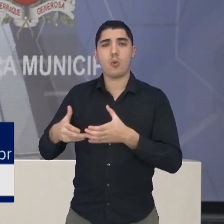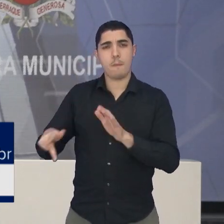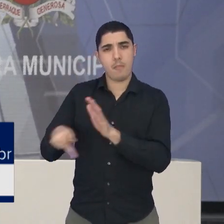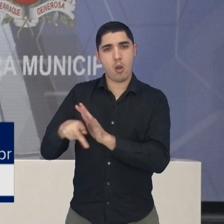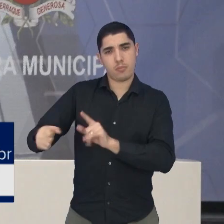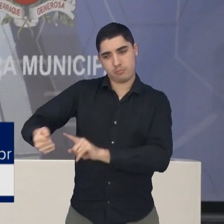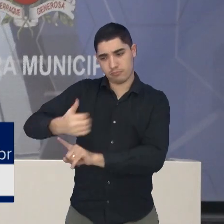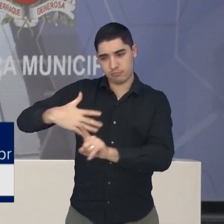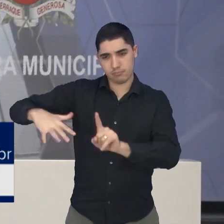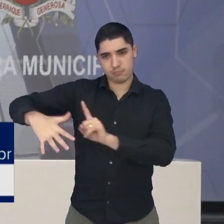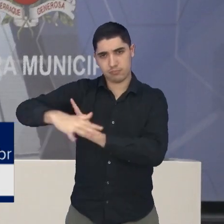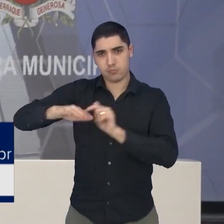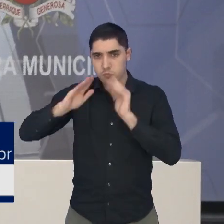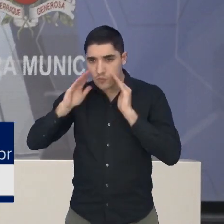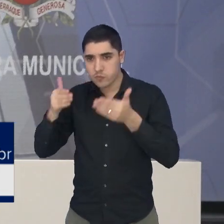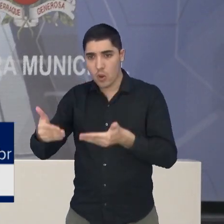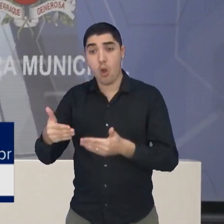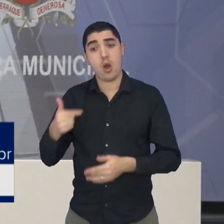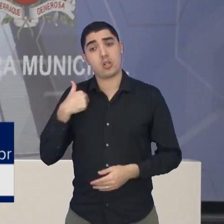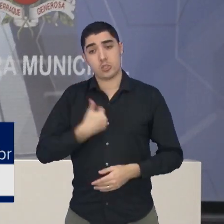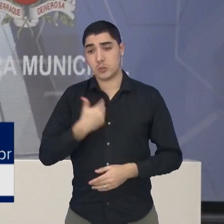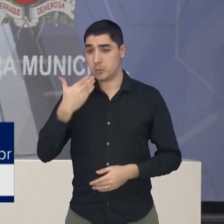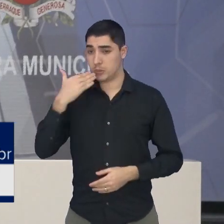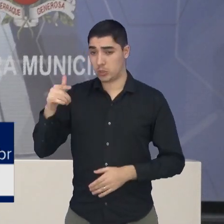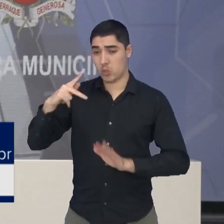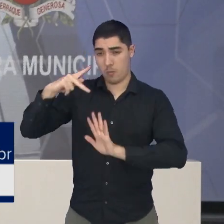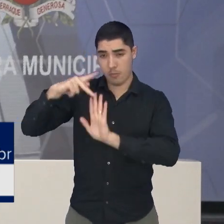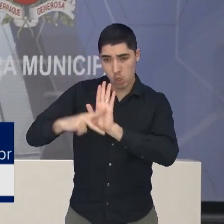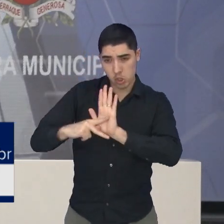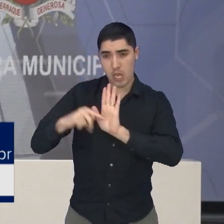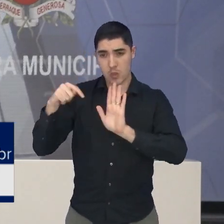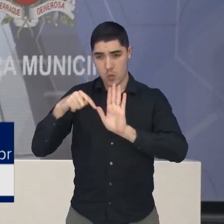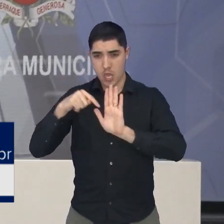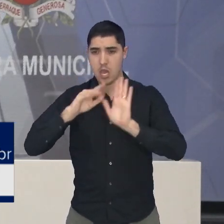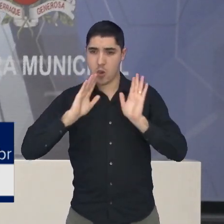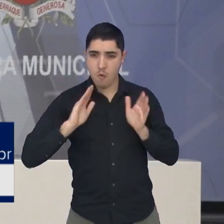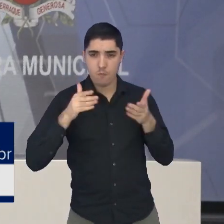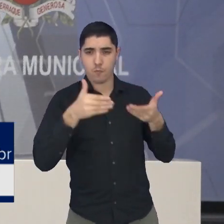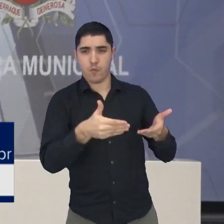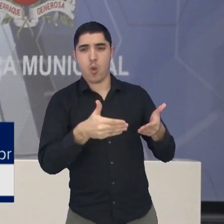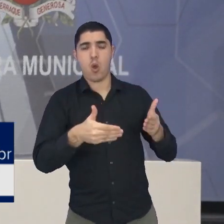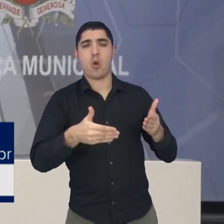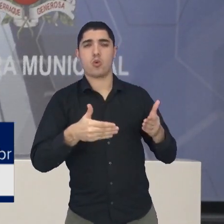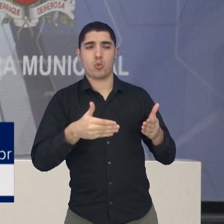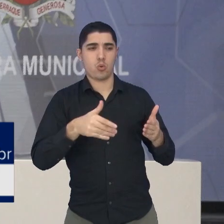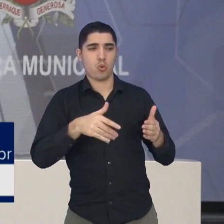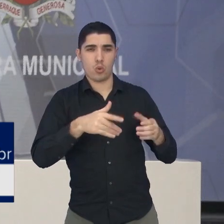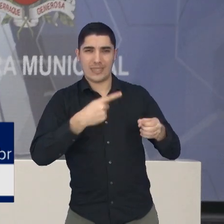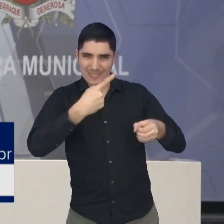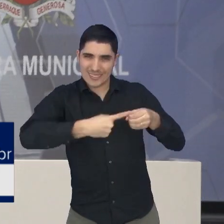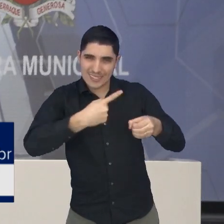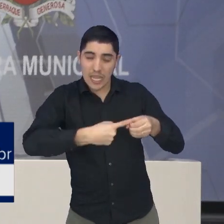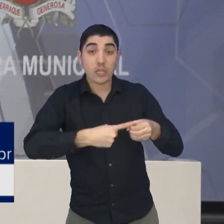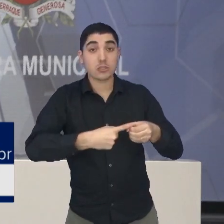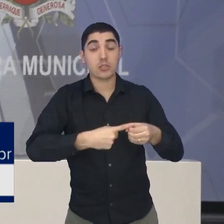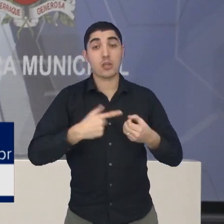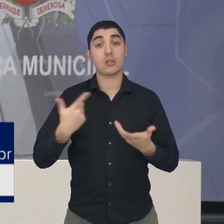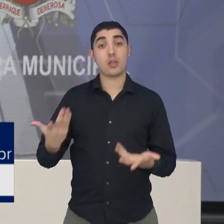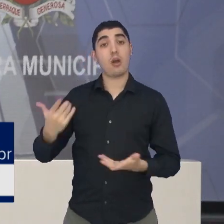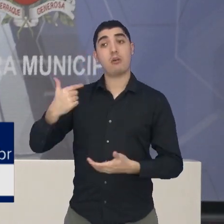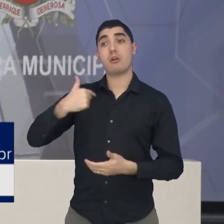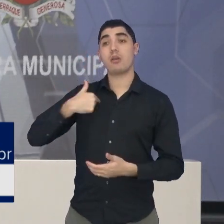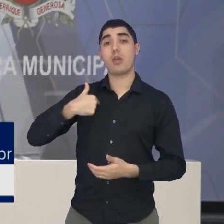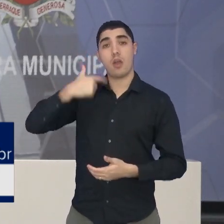um projeto urbanístico, a Comissão de Meio Ambiente deveria ser ouvida. Eu sou relator, não foi